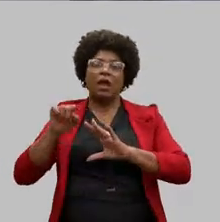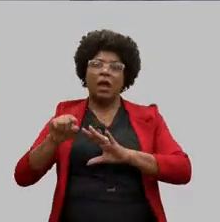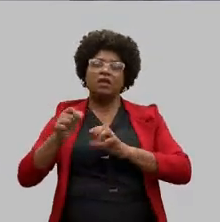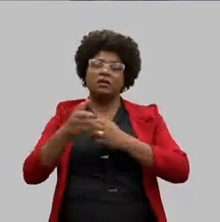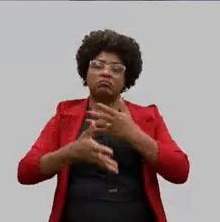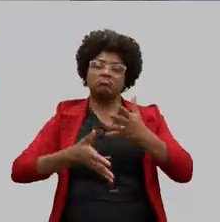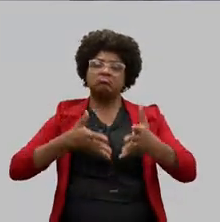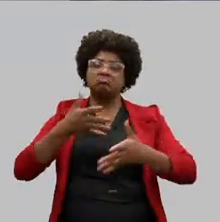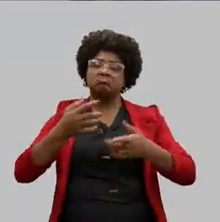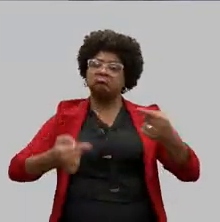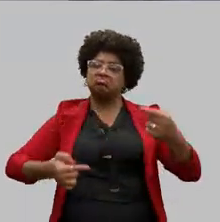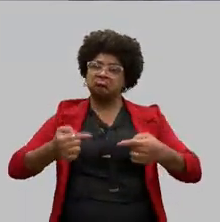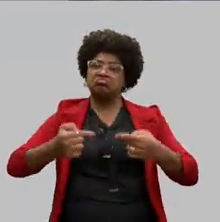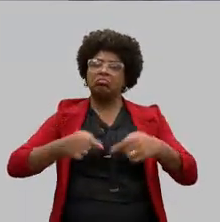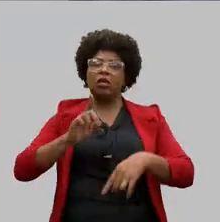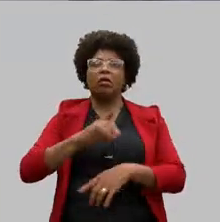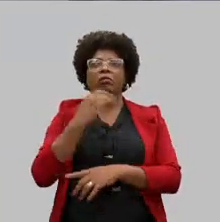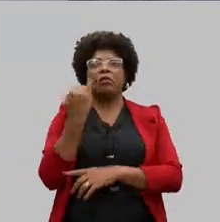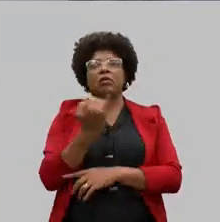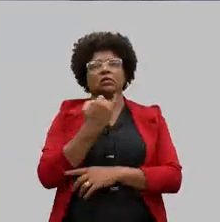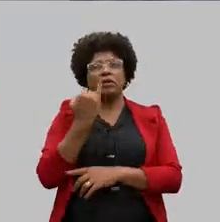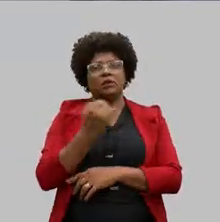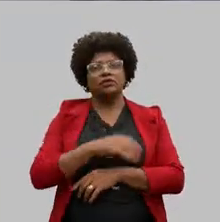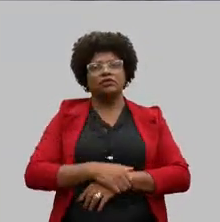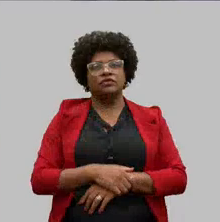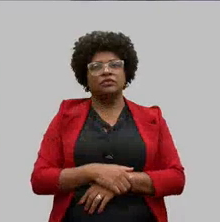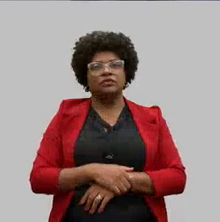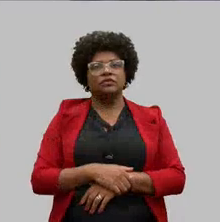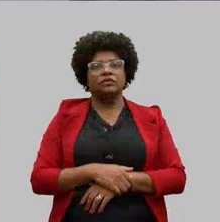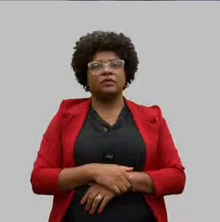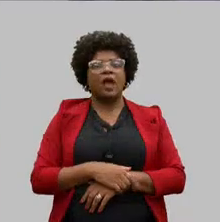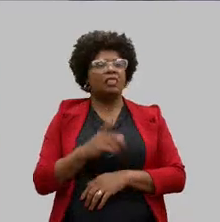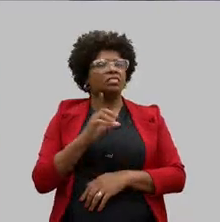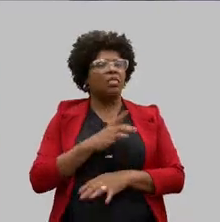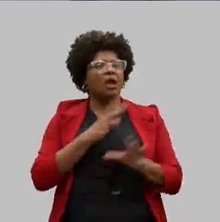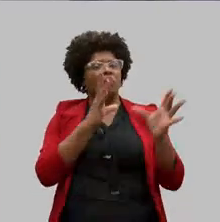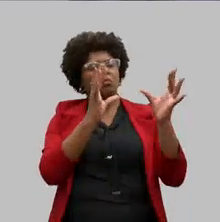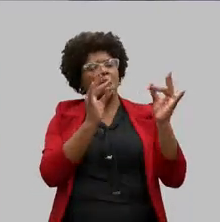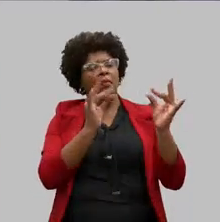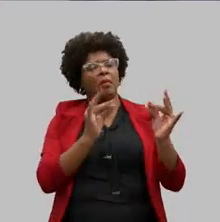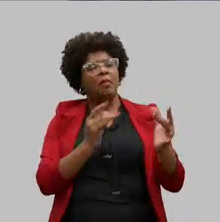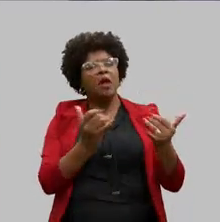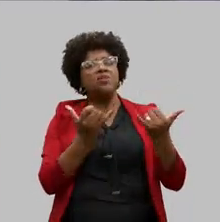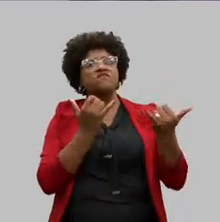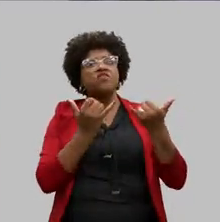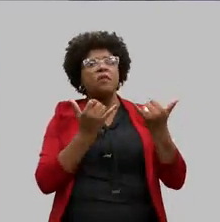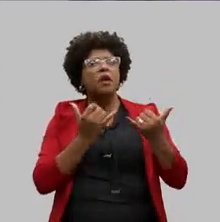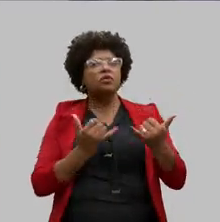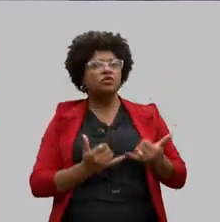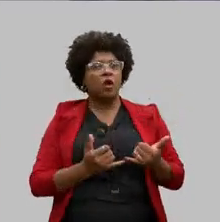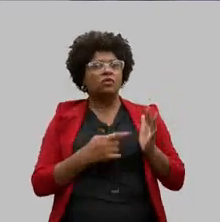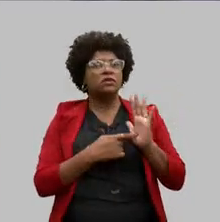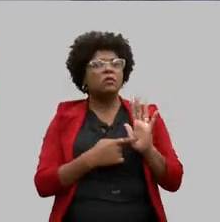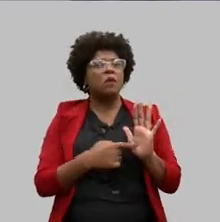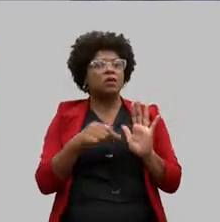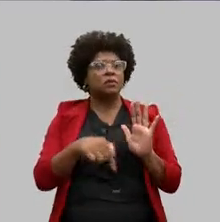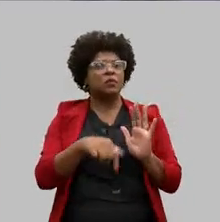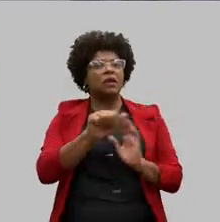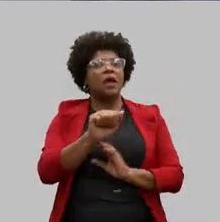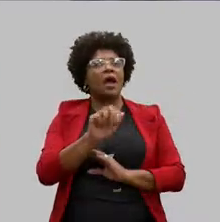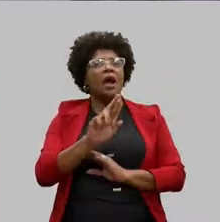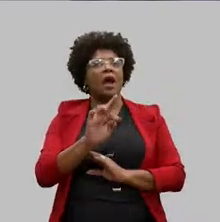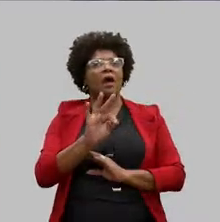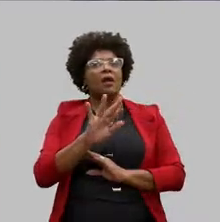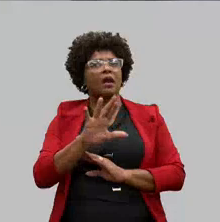que é muito importante você vê que os dados trazidos aí pelo Arantes são impactantes